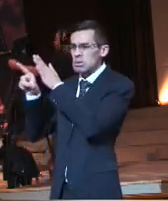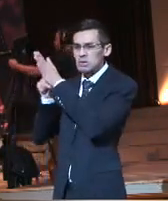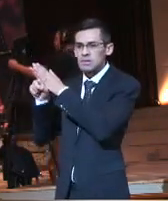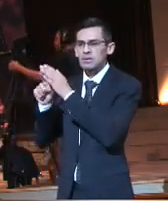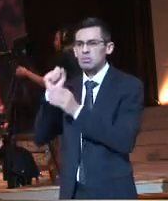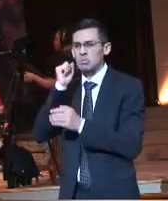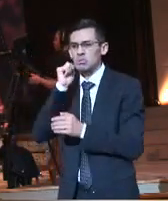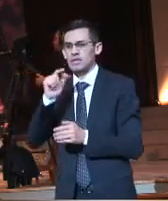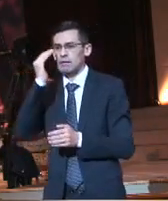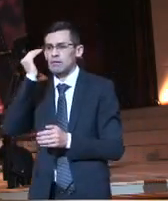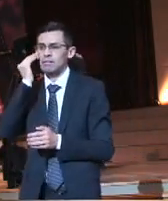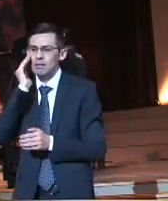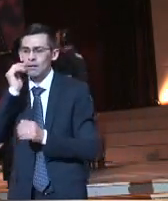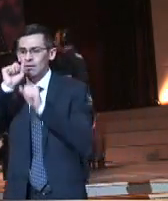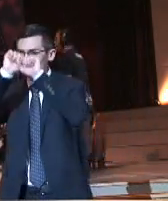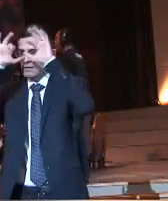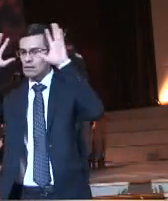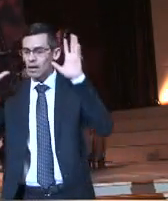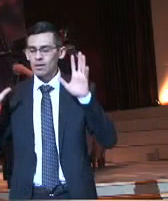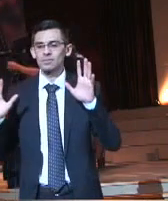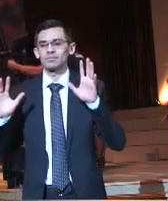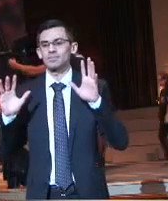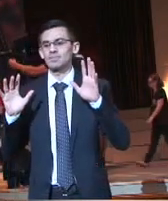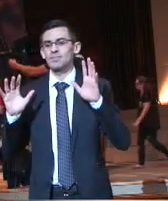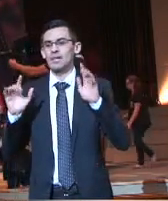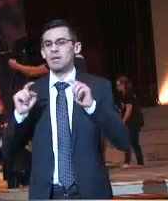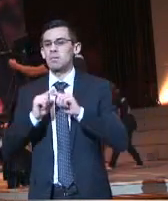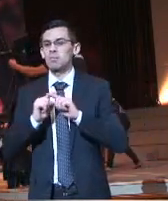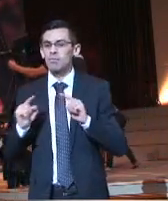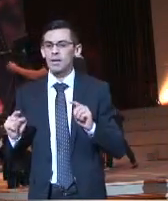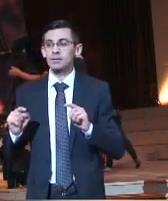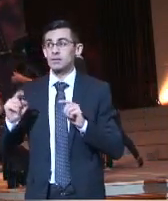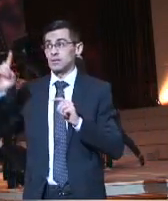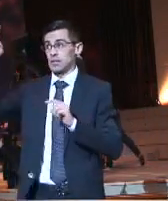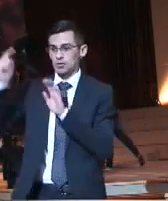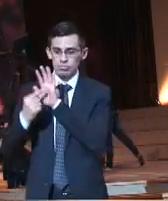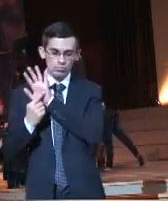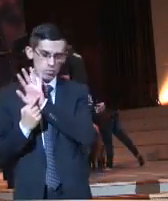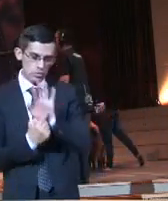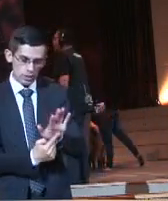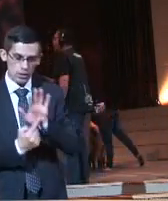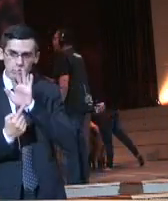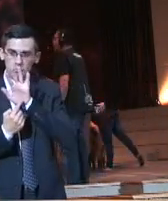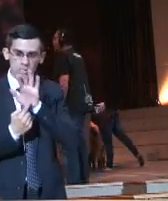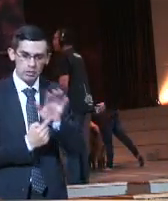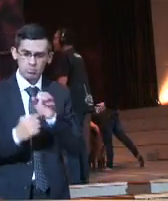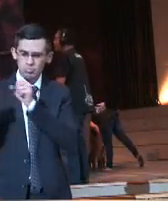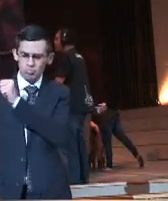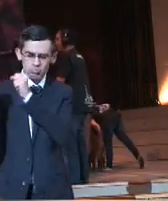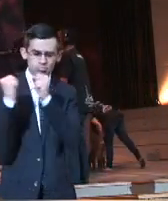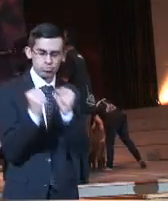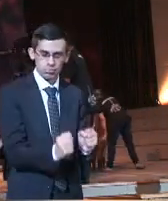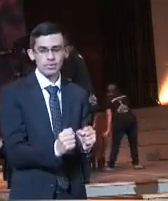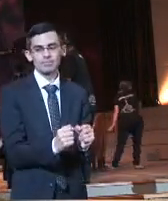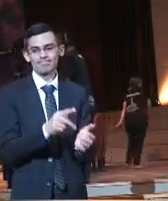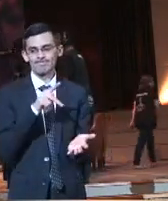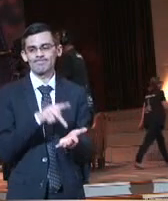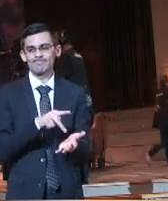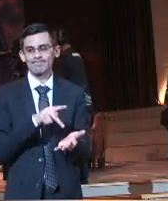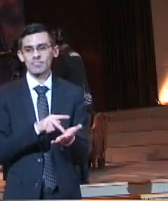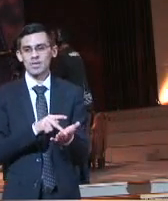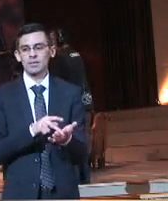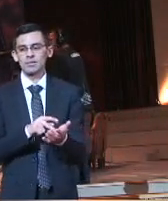consegue compreender? E aí, à medida que Deus vai se revelando poderosamente,